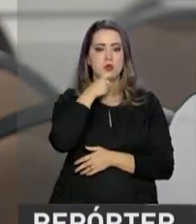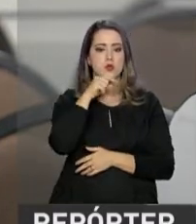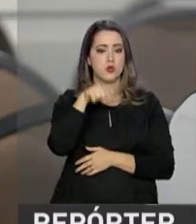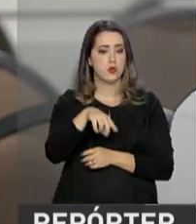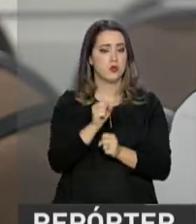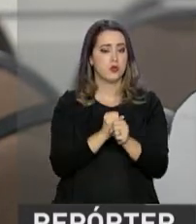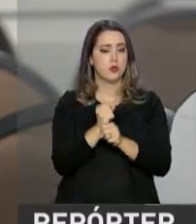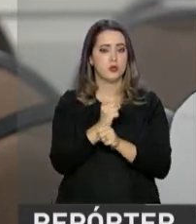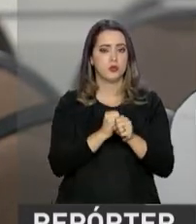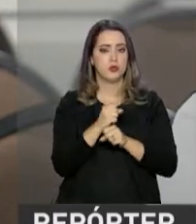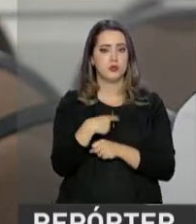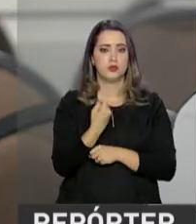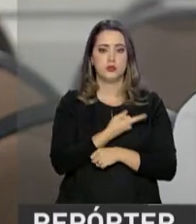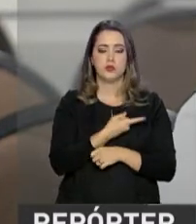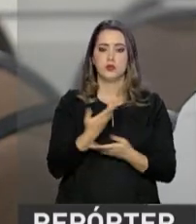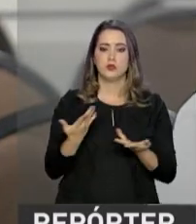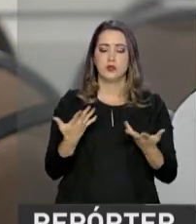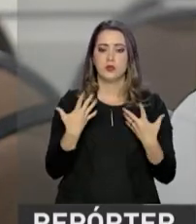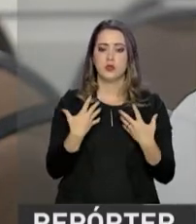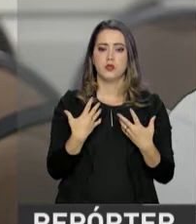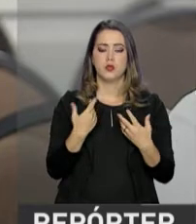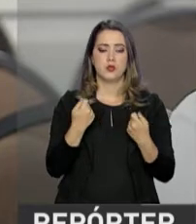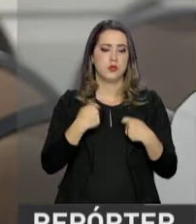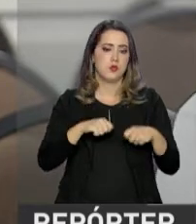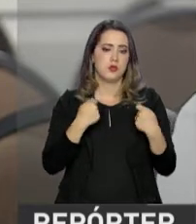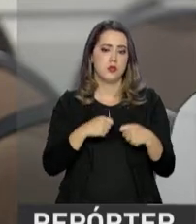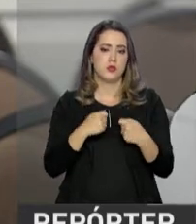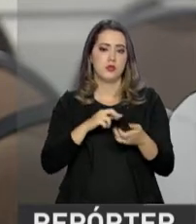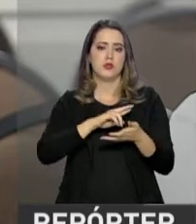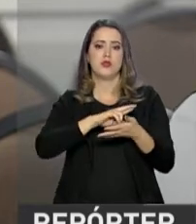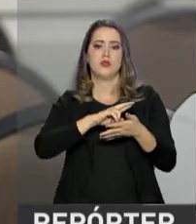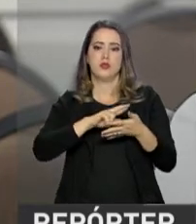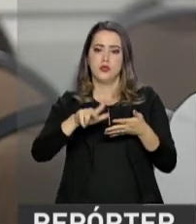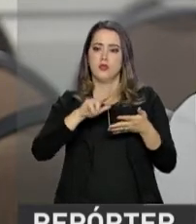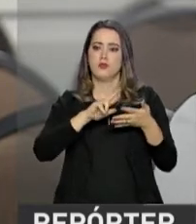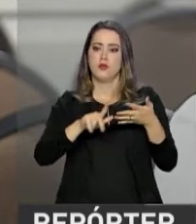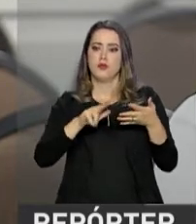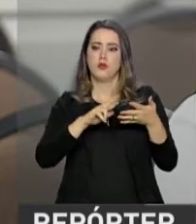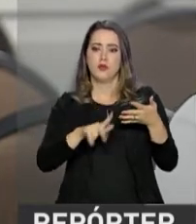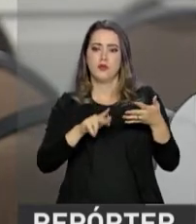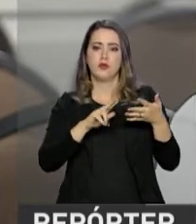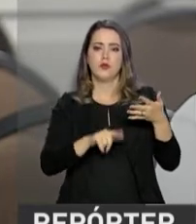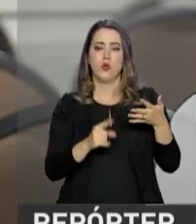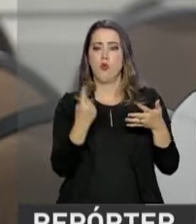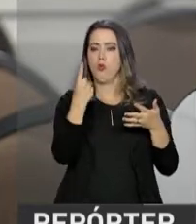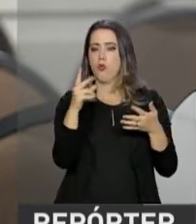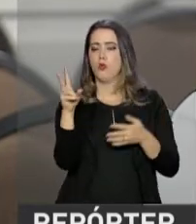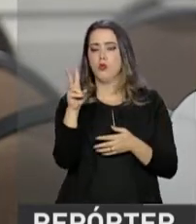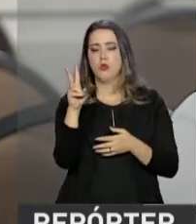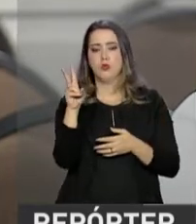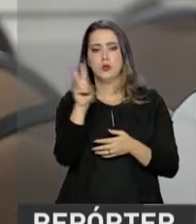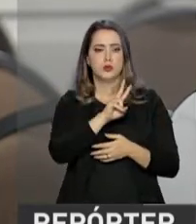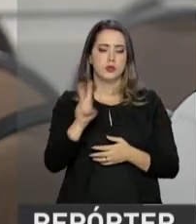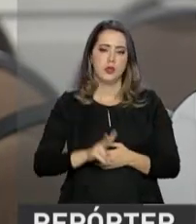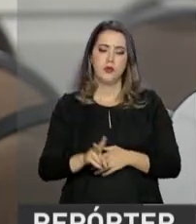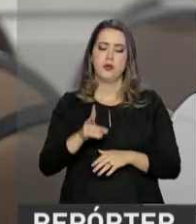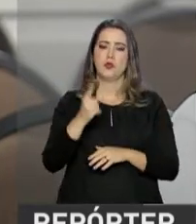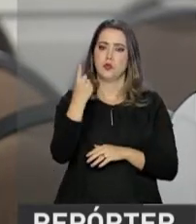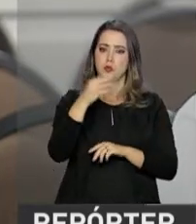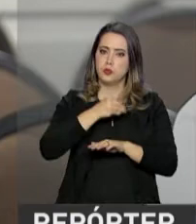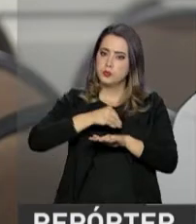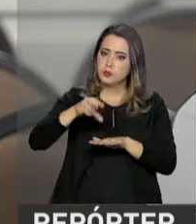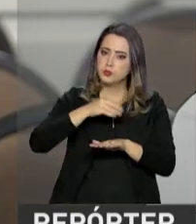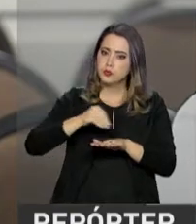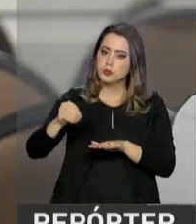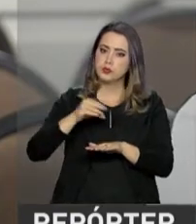2018 mas vamos deixar de ter que informar rais itacajá editores tudo vai fazendo e social pra nós era vamos